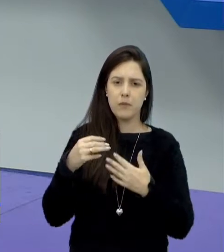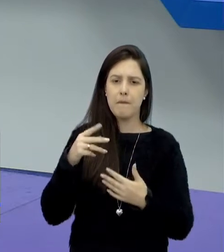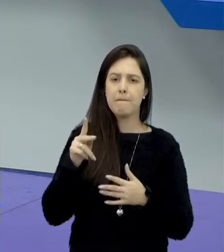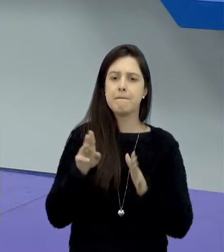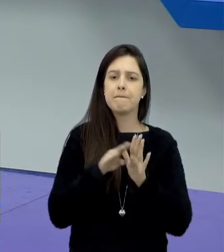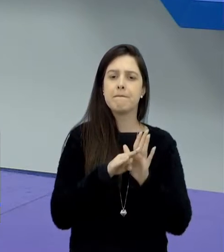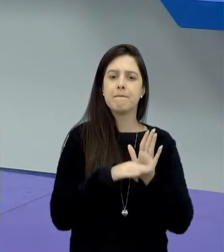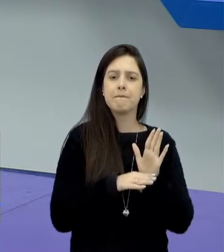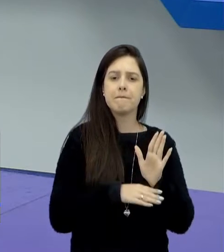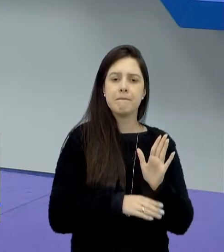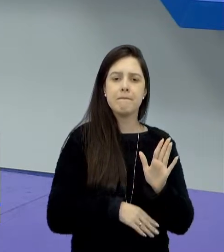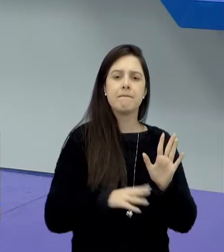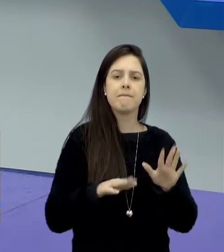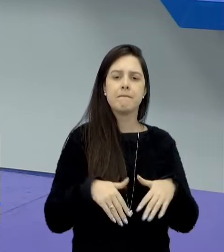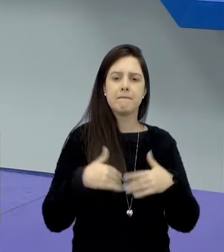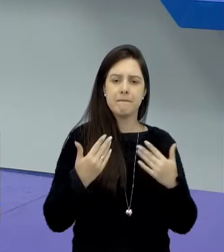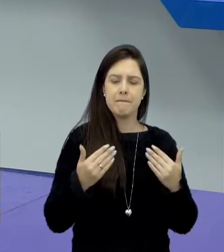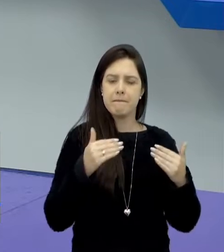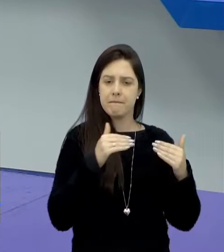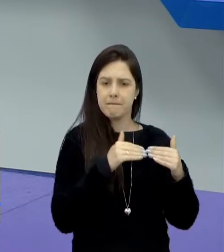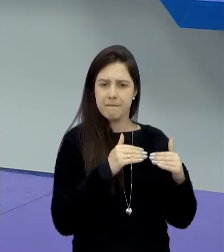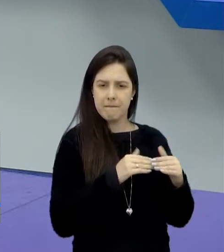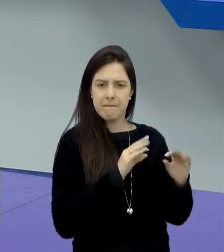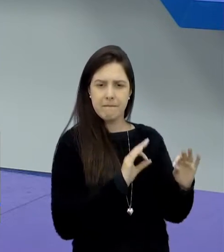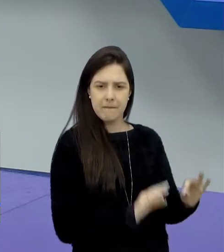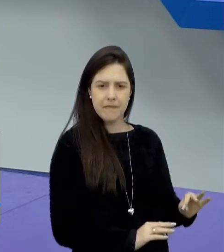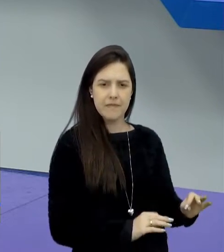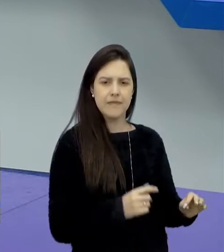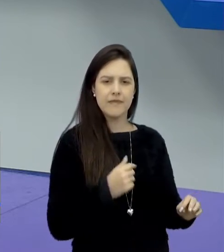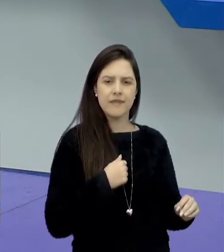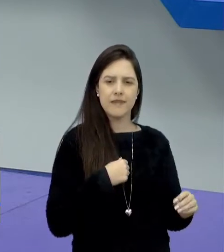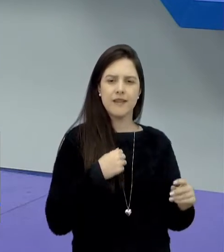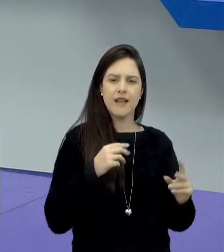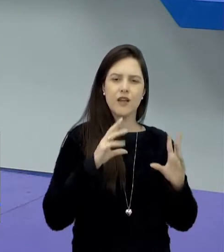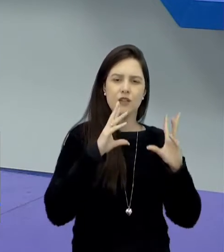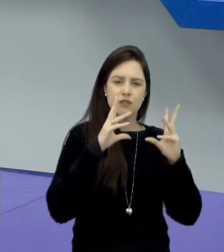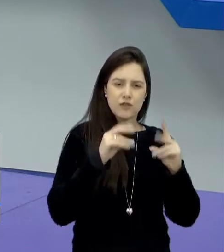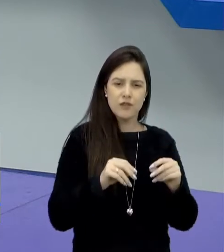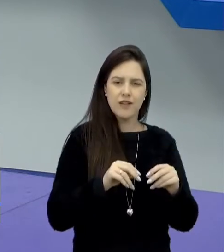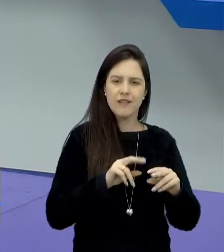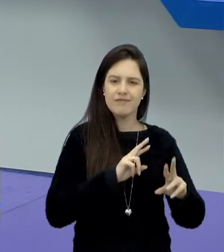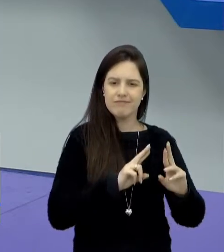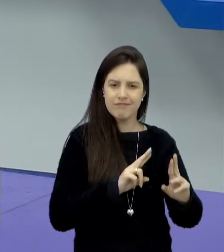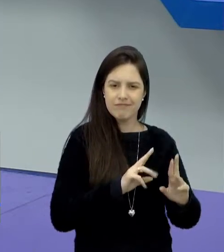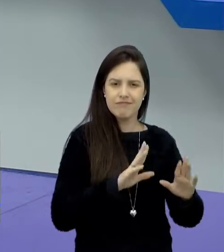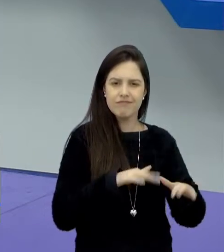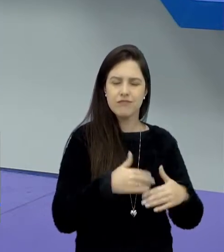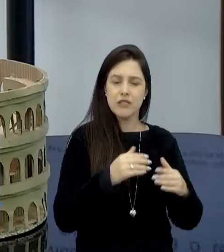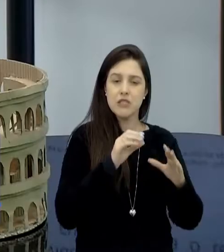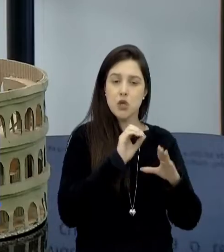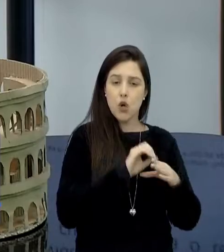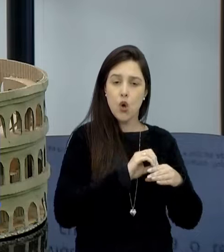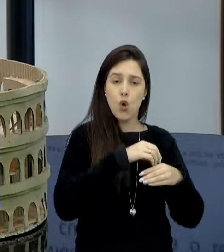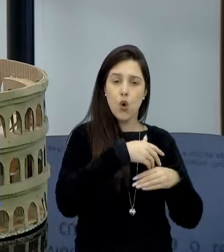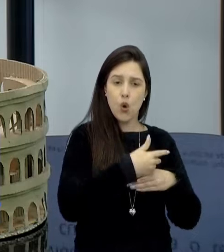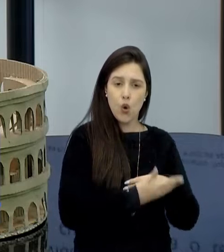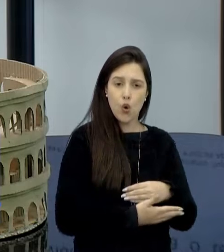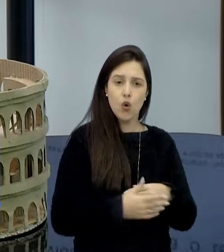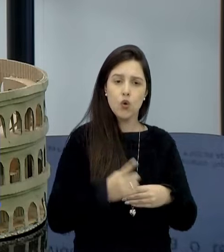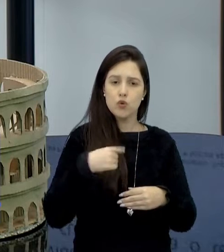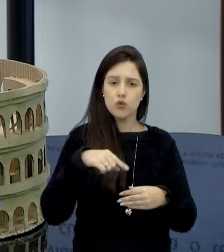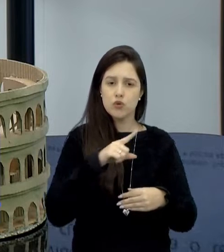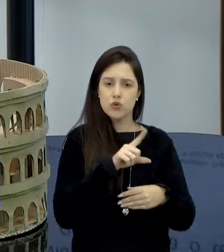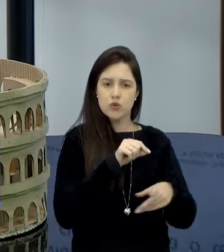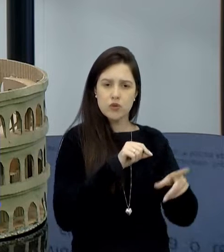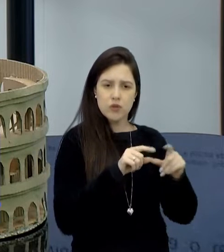questão política, né? Exato. Porque a política está toda atrelada, né, nesse conteúdo. Os nossos códigos, as